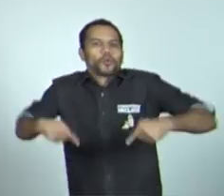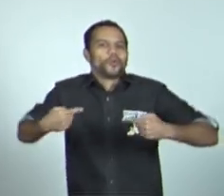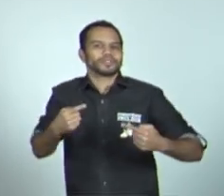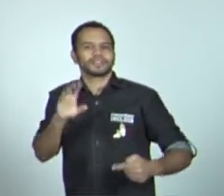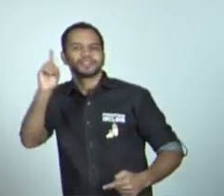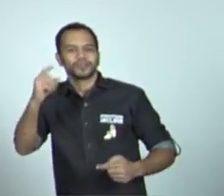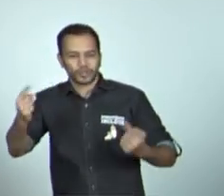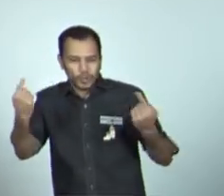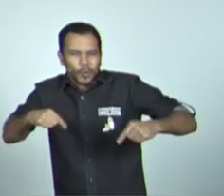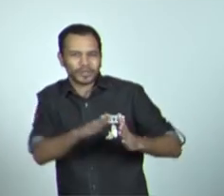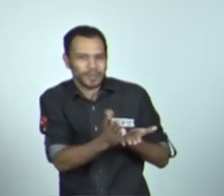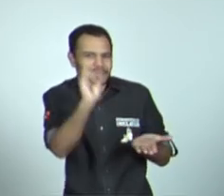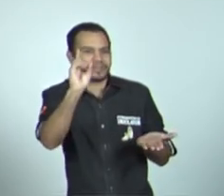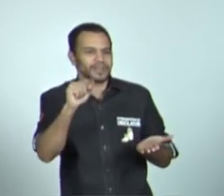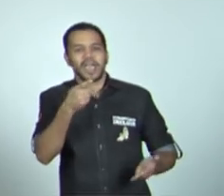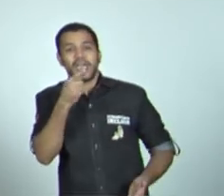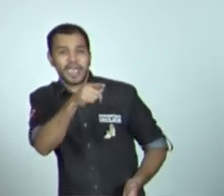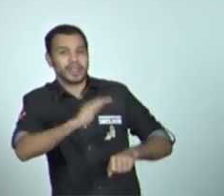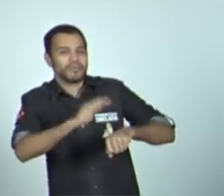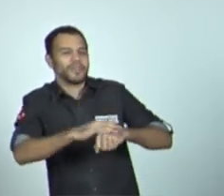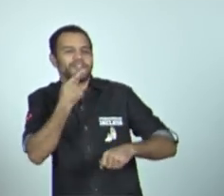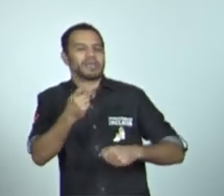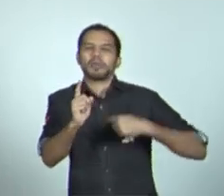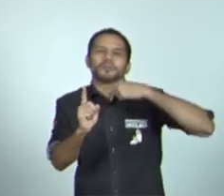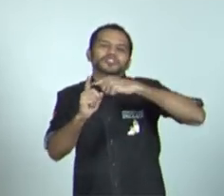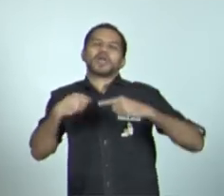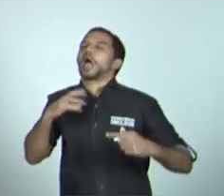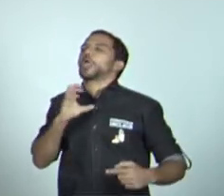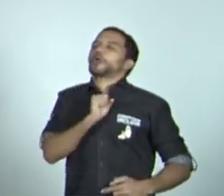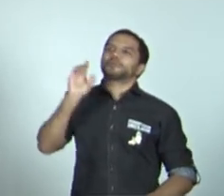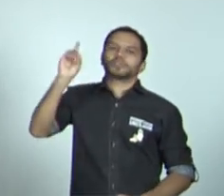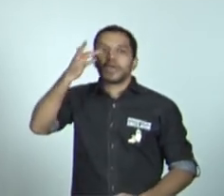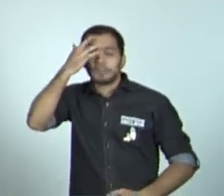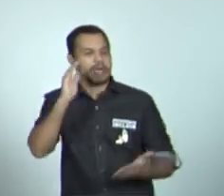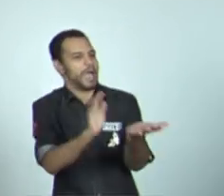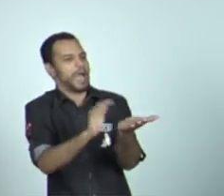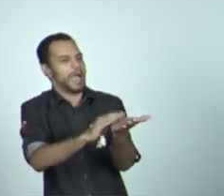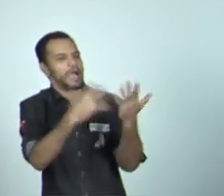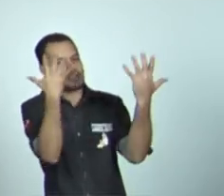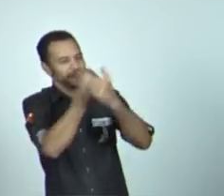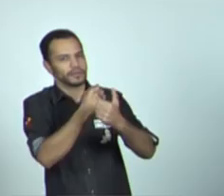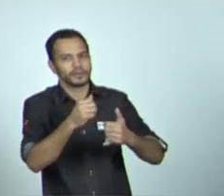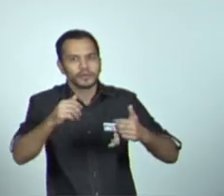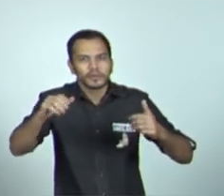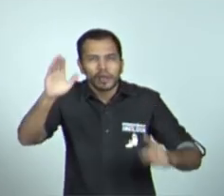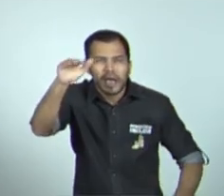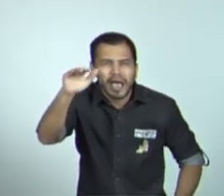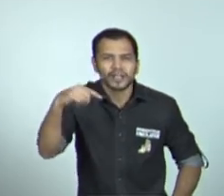contrárias a deus a eles fazem um gesto zinho bonitinho e um monte de boi ó ou aquilo que lembrem